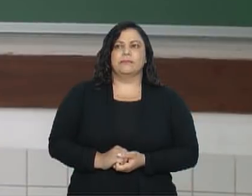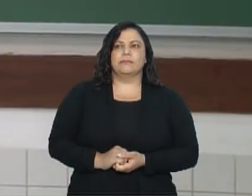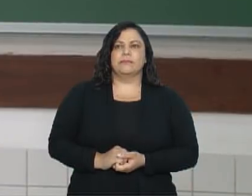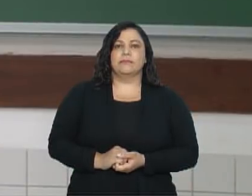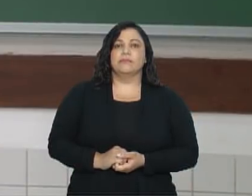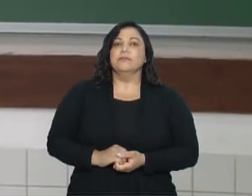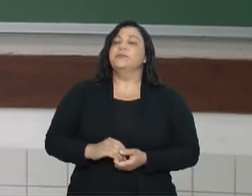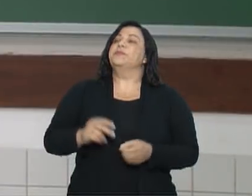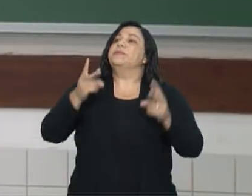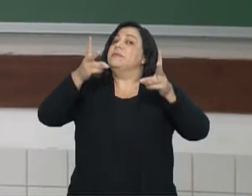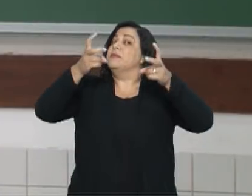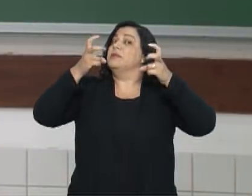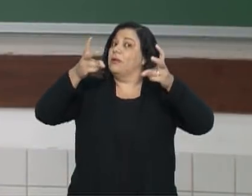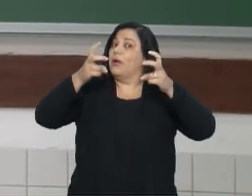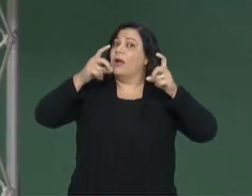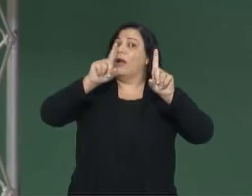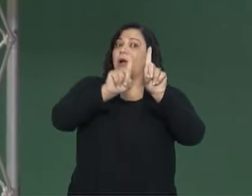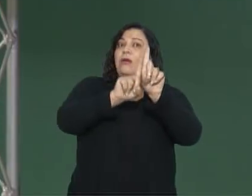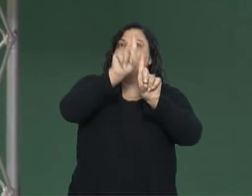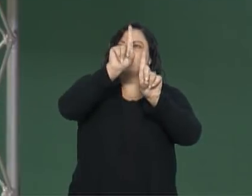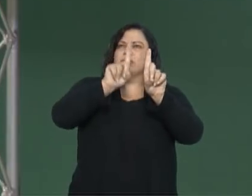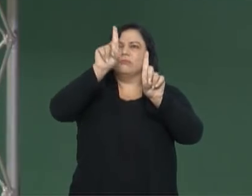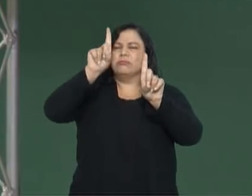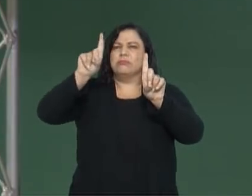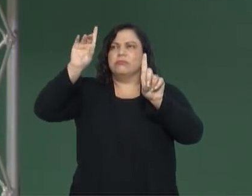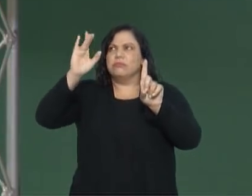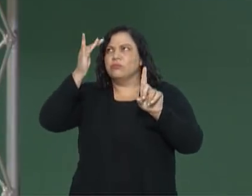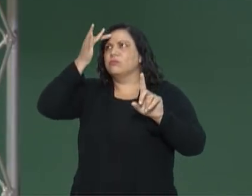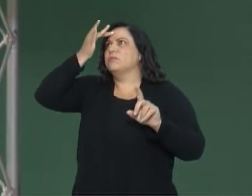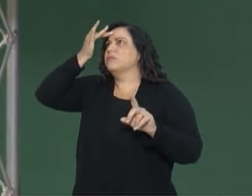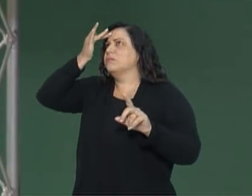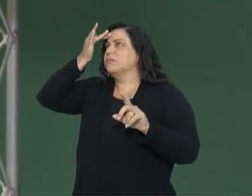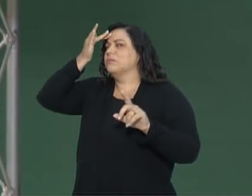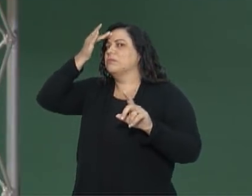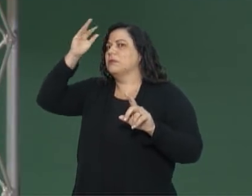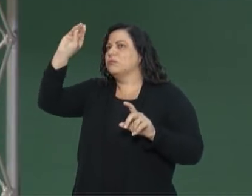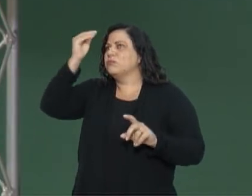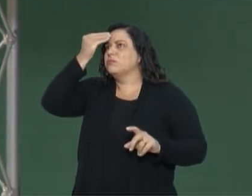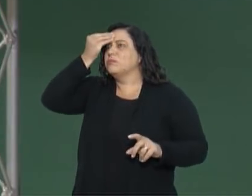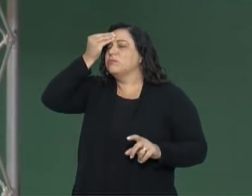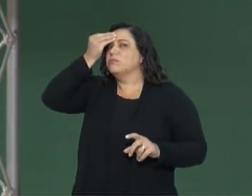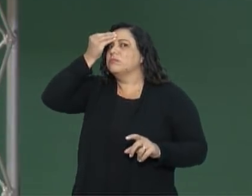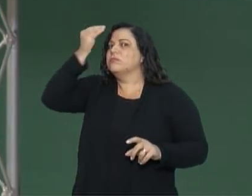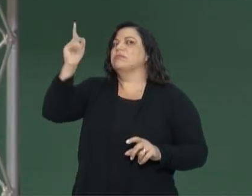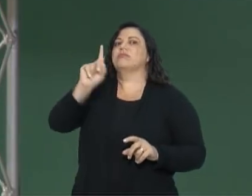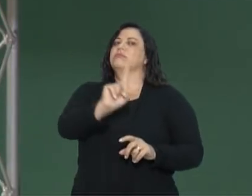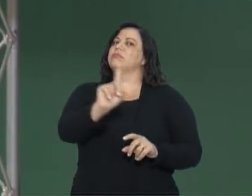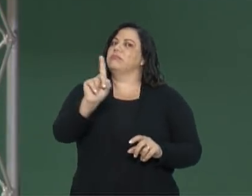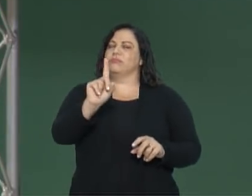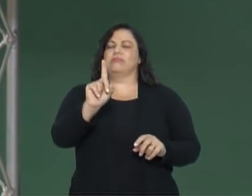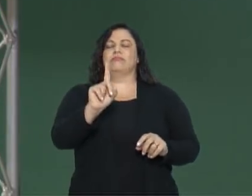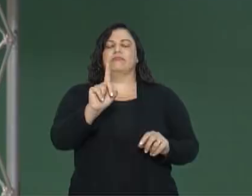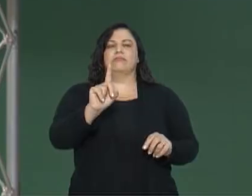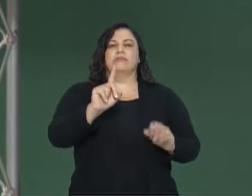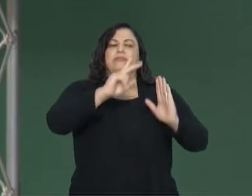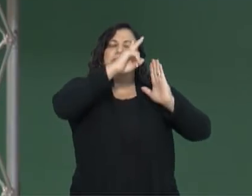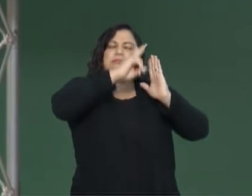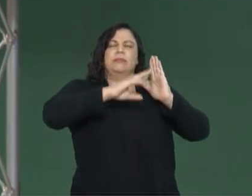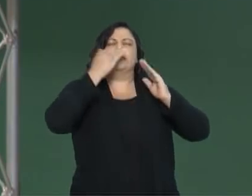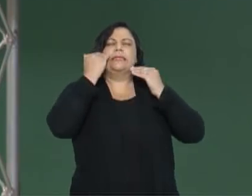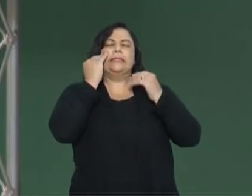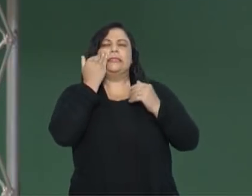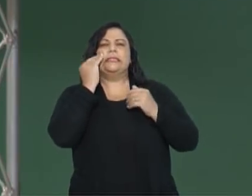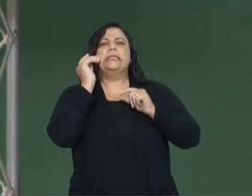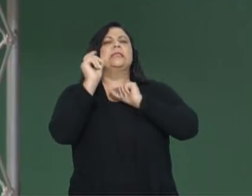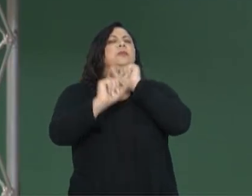este gráfico? Não, mas você vai ter que saber ler e entender o que aconteceu com